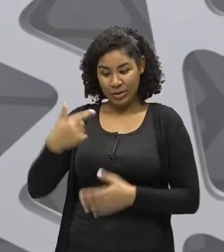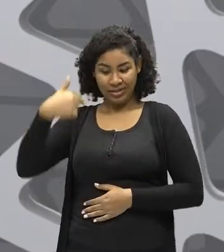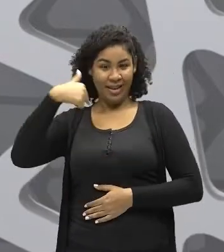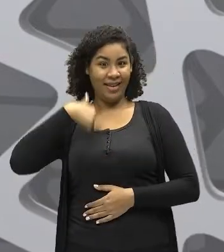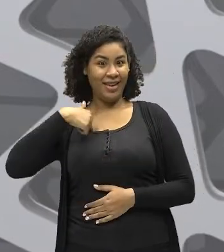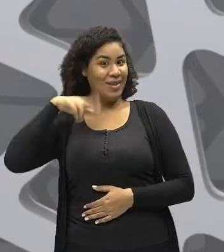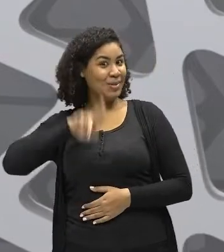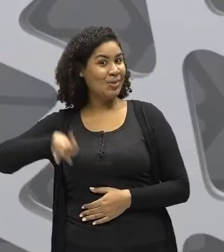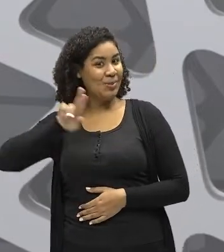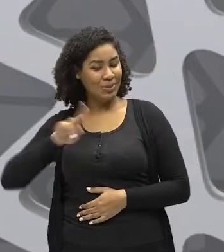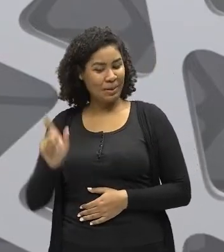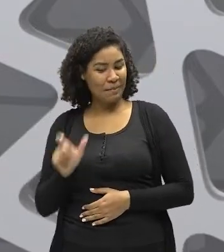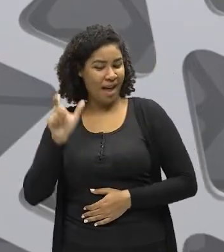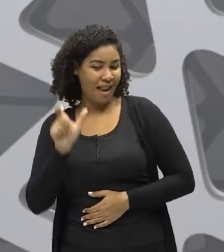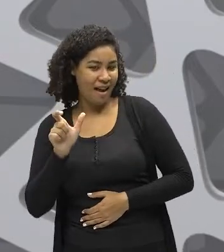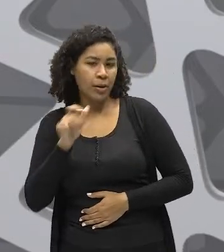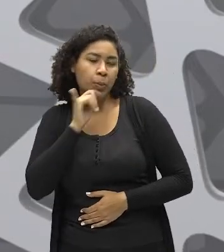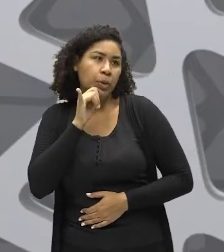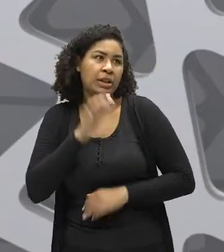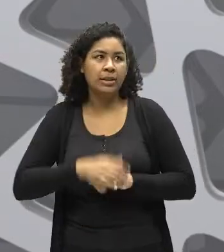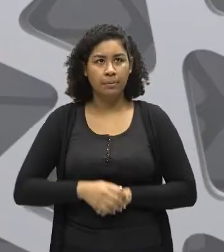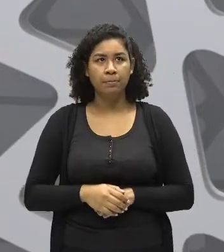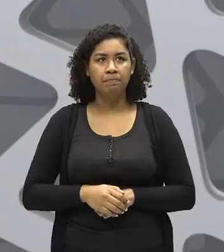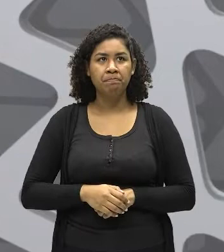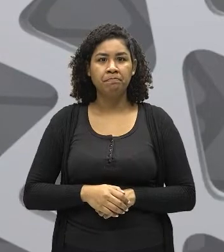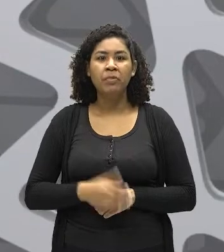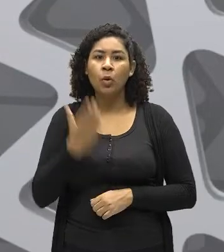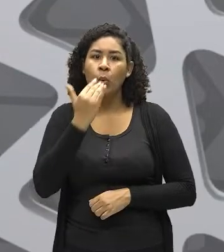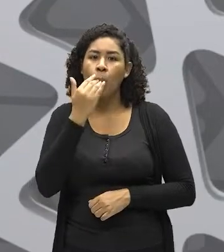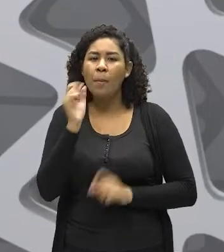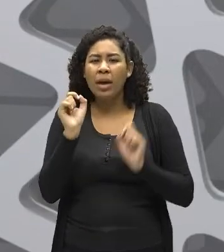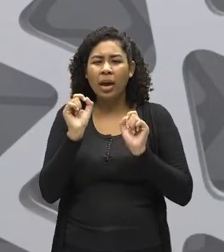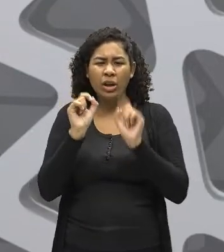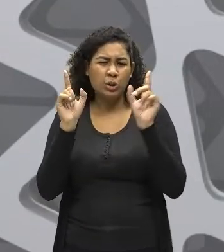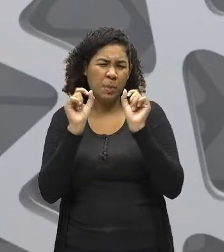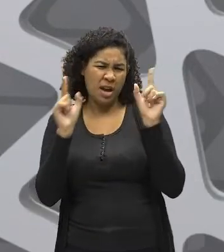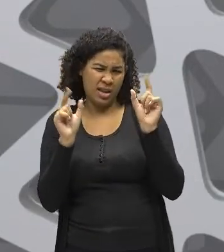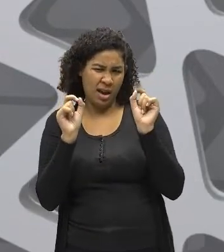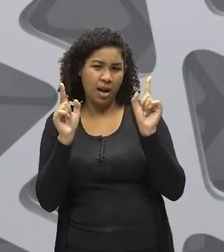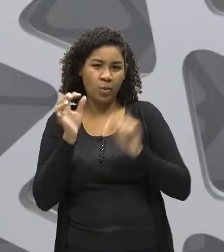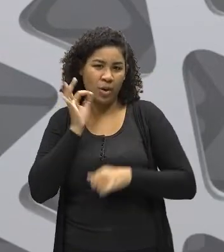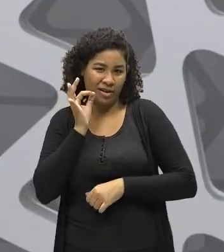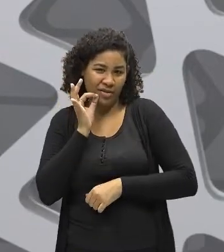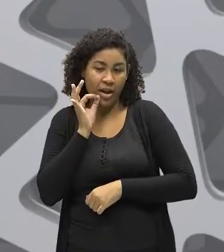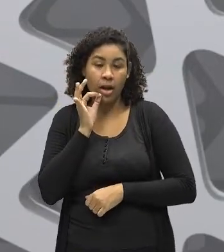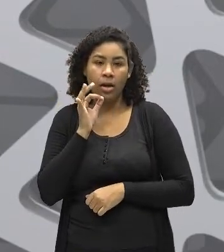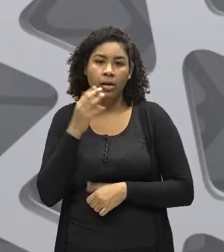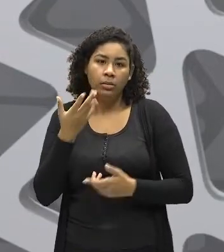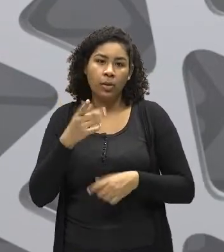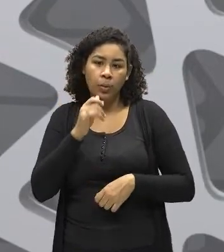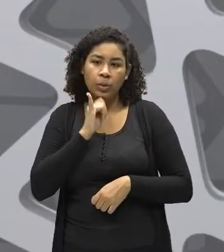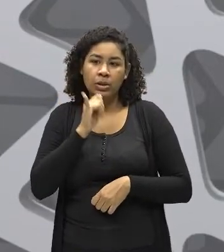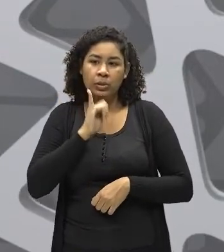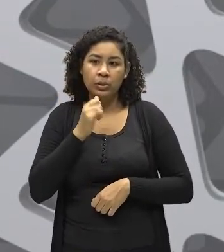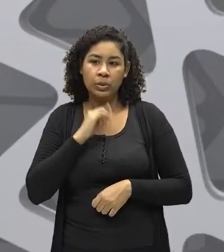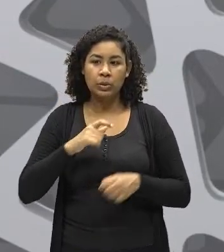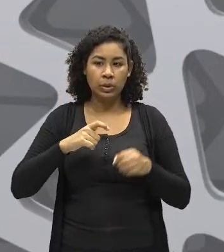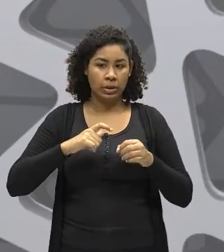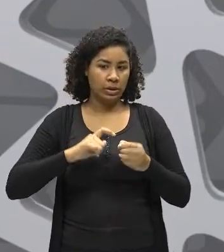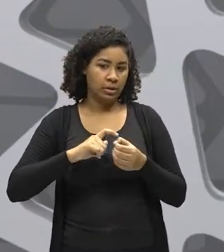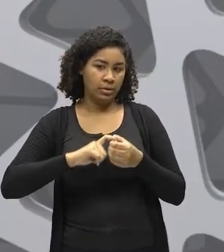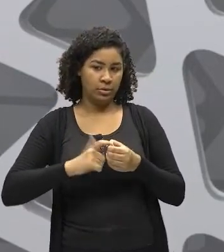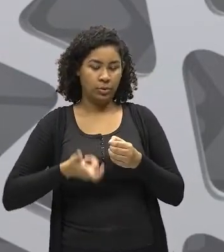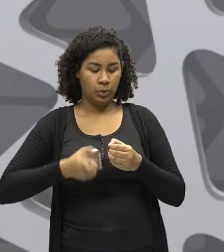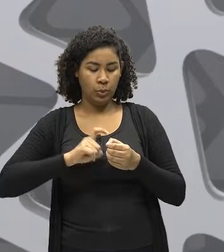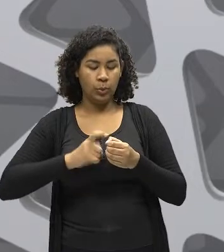Imagina, por exemplo, o café da manhã sem o tucumã. Eu não sei vocês, mas eu sou viciada em tucumã. Tucumã é uma palavra